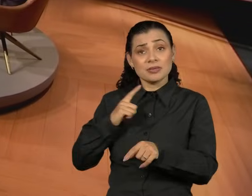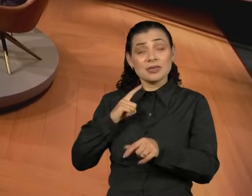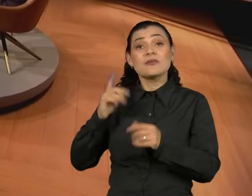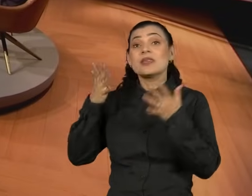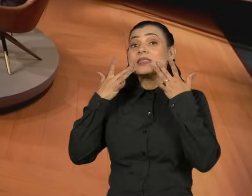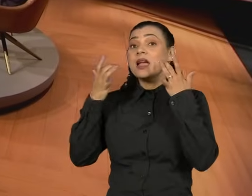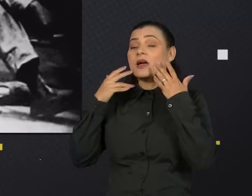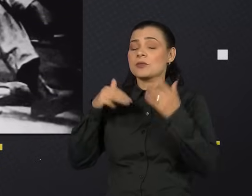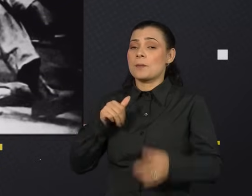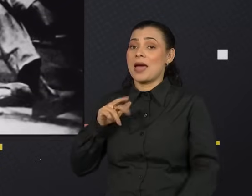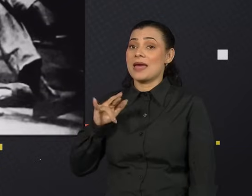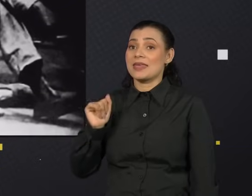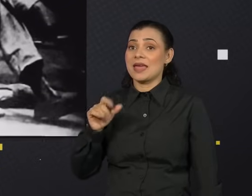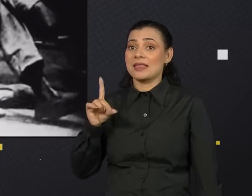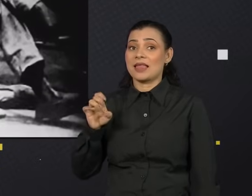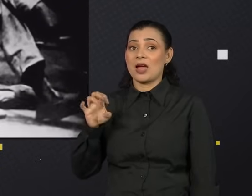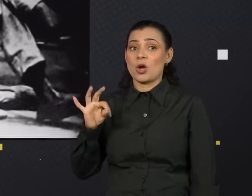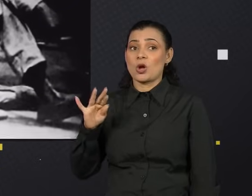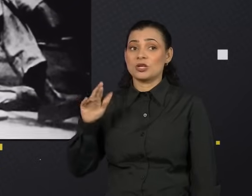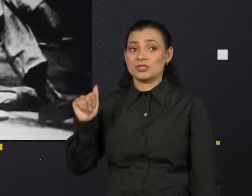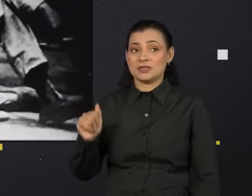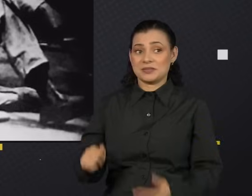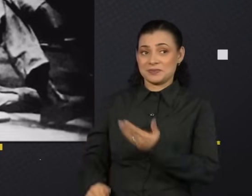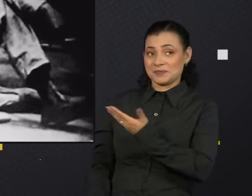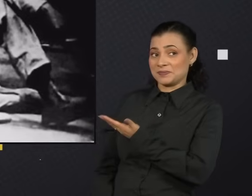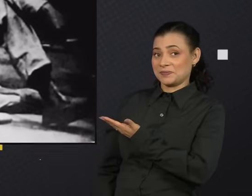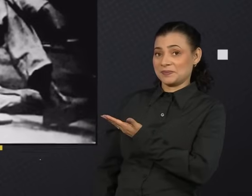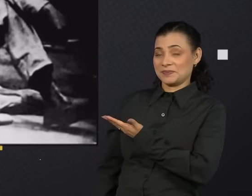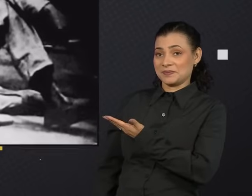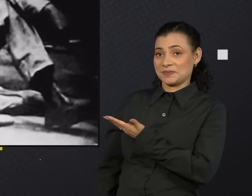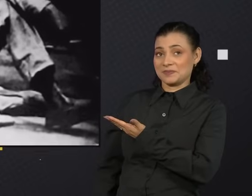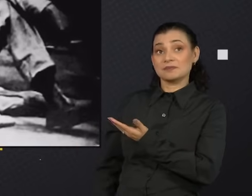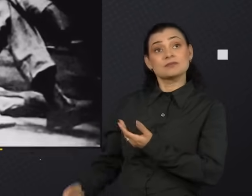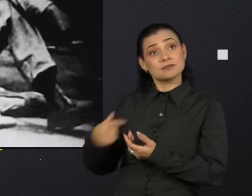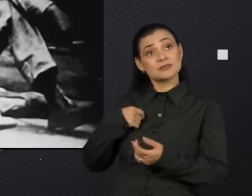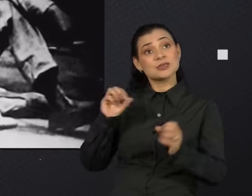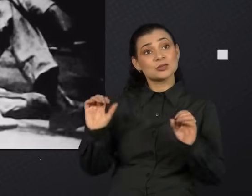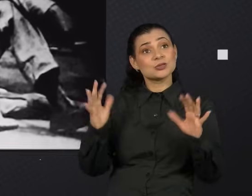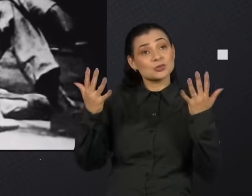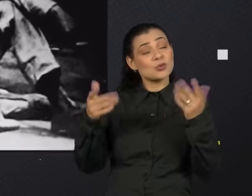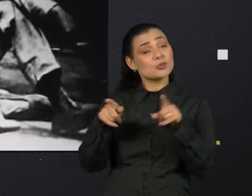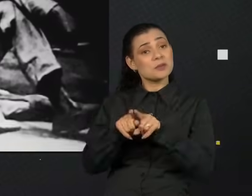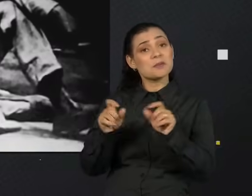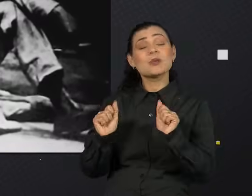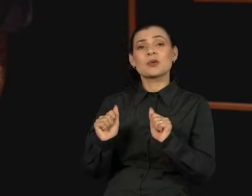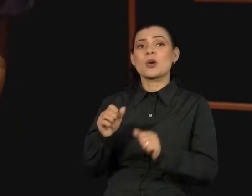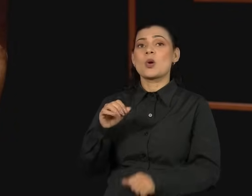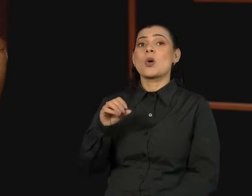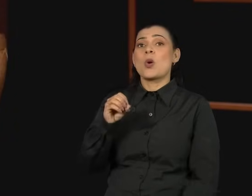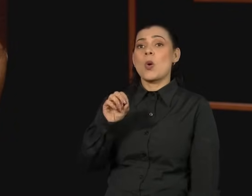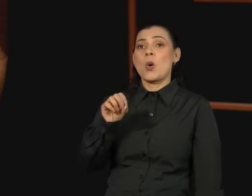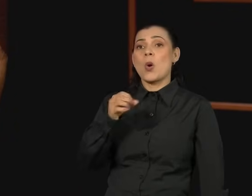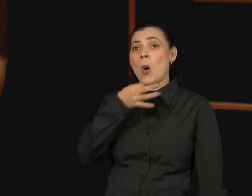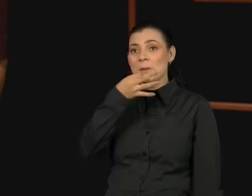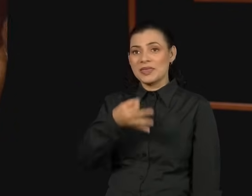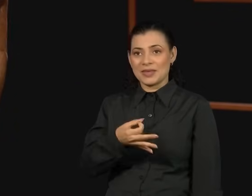Teatro Maria della Costa. E eu assisti o show Opinião, com Maria Bethânia